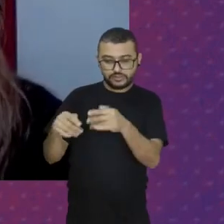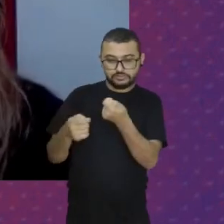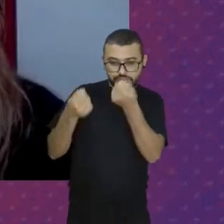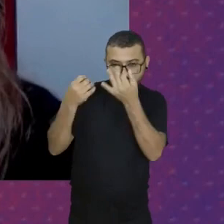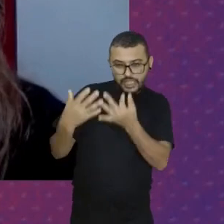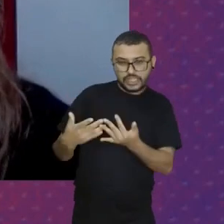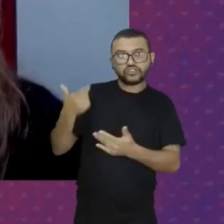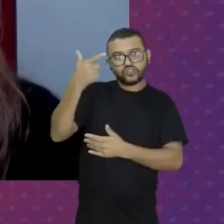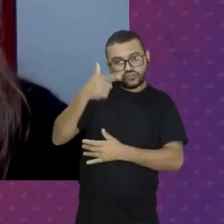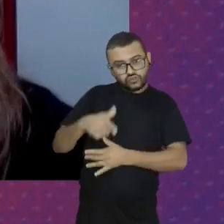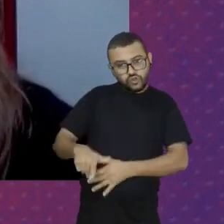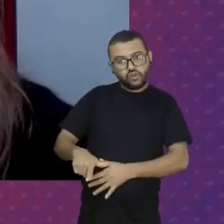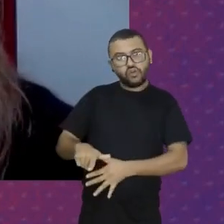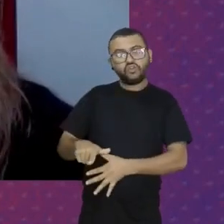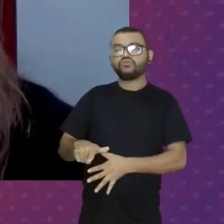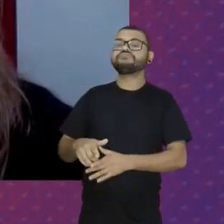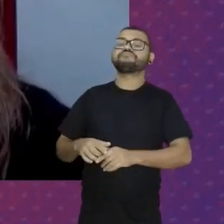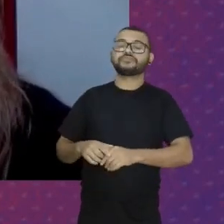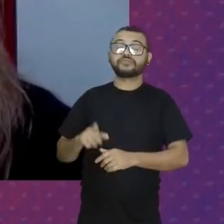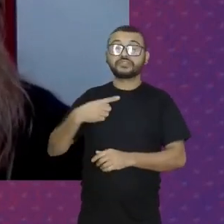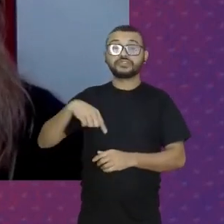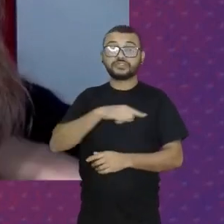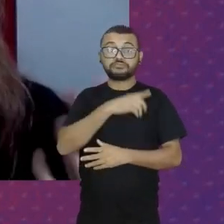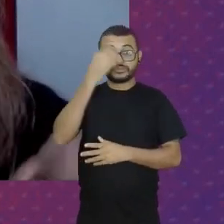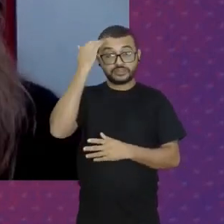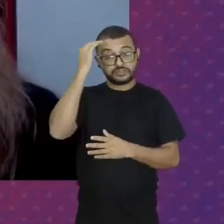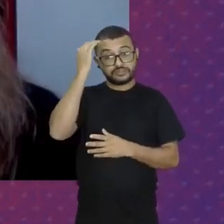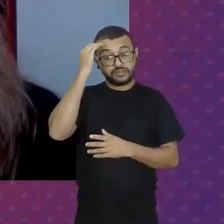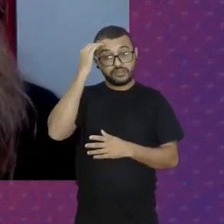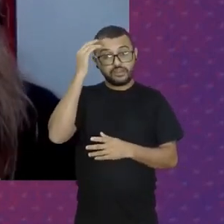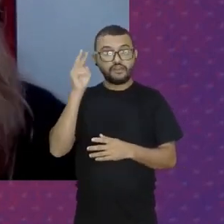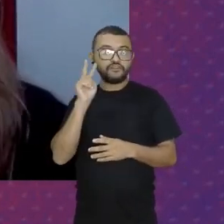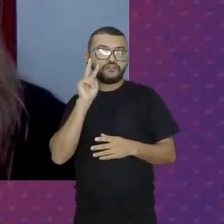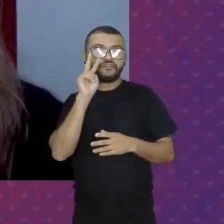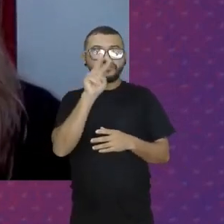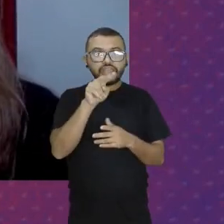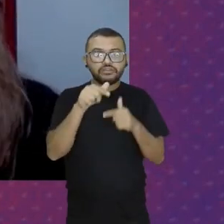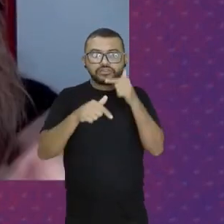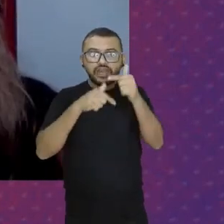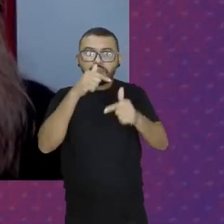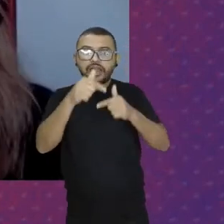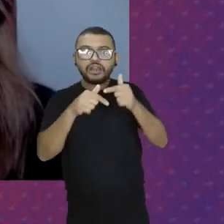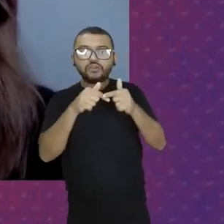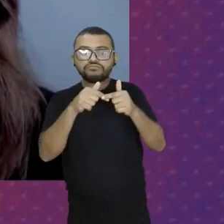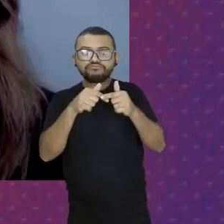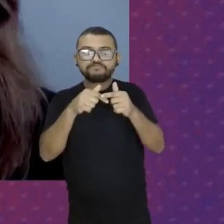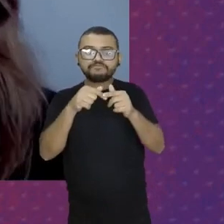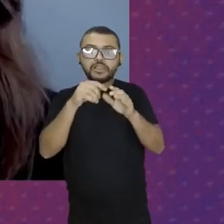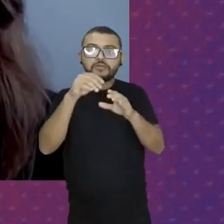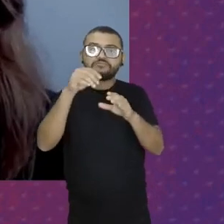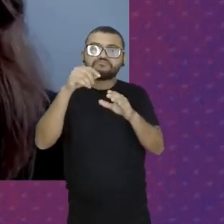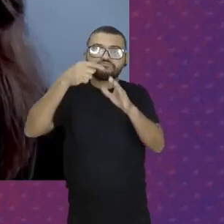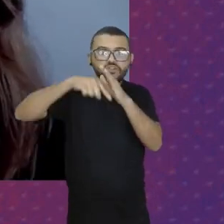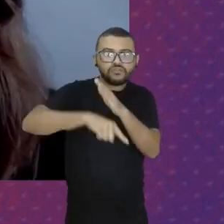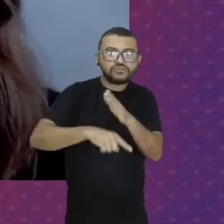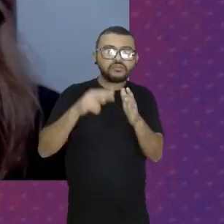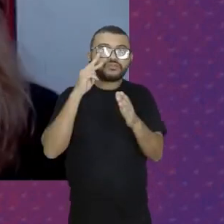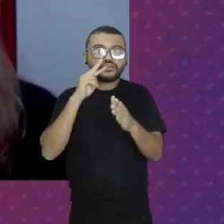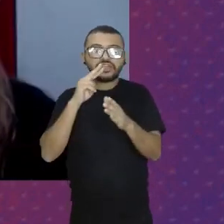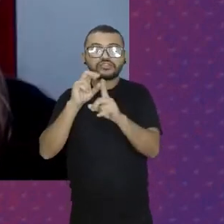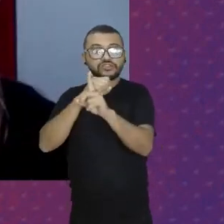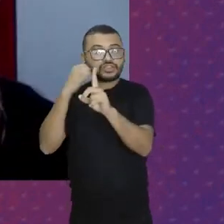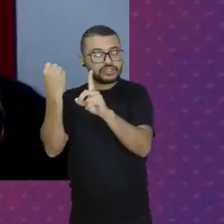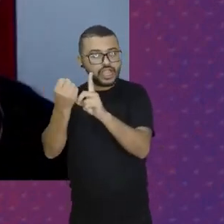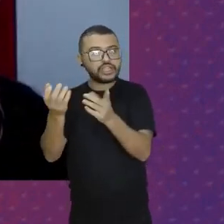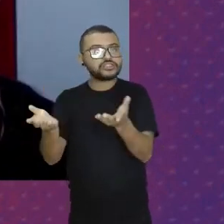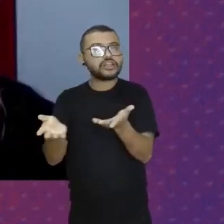queria reforçar essa dimensão com vocês. A gente, para olhar para o cuidado, né? Saber que ele é fundamental na sociedade, mas saber